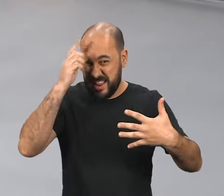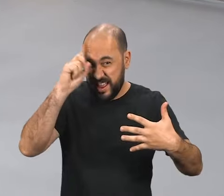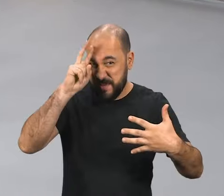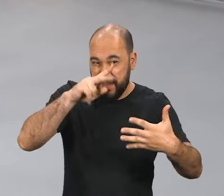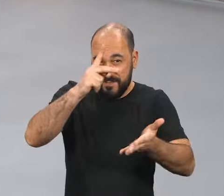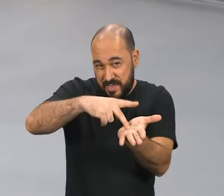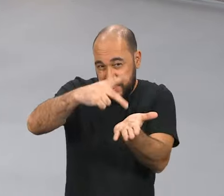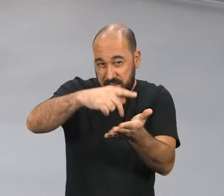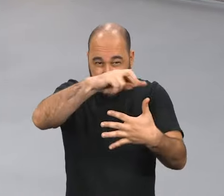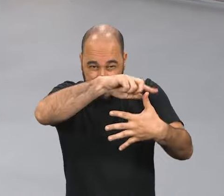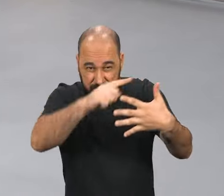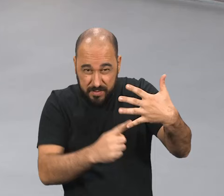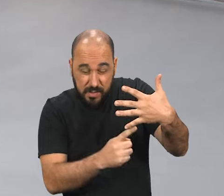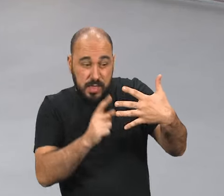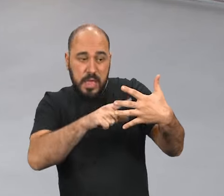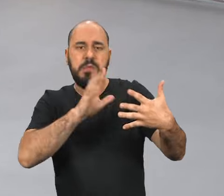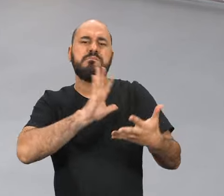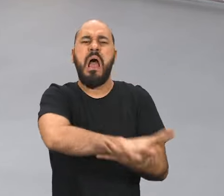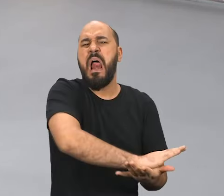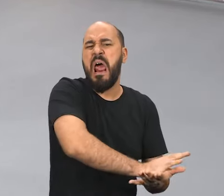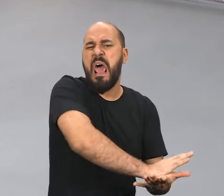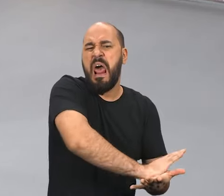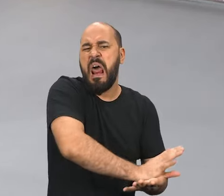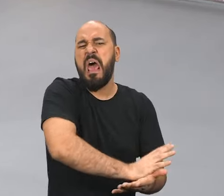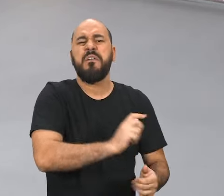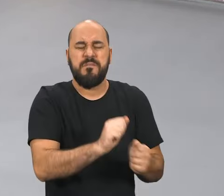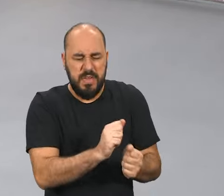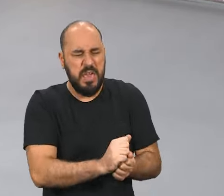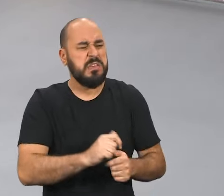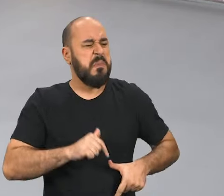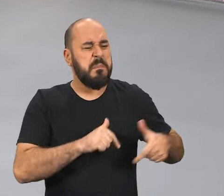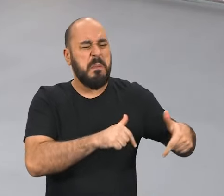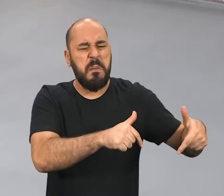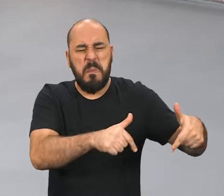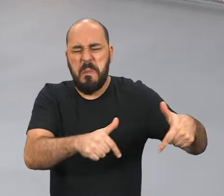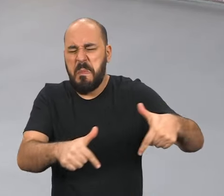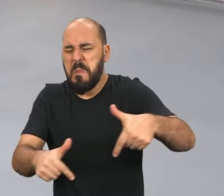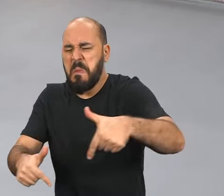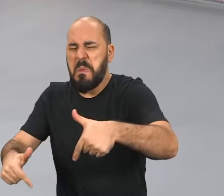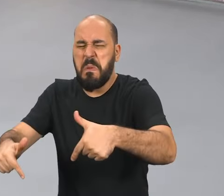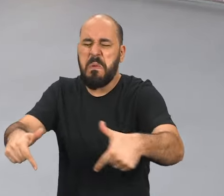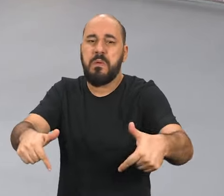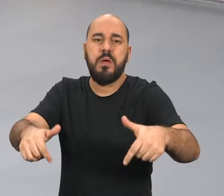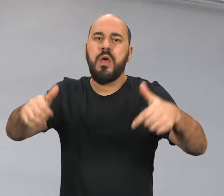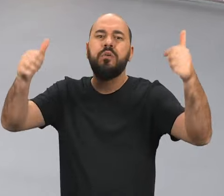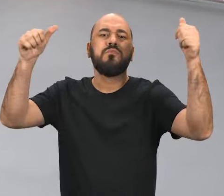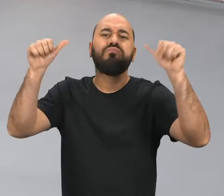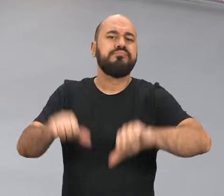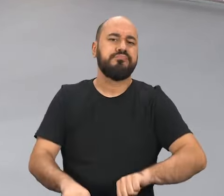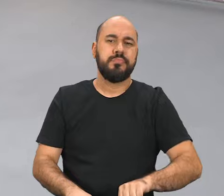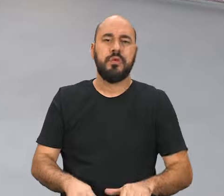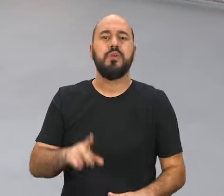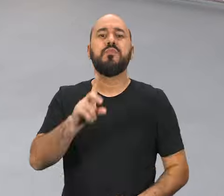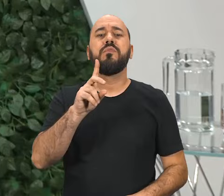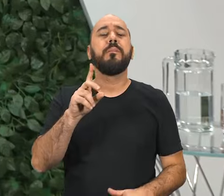mentira prosperou. Foi um período terrível da história cristã e da história universal.